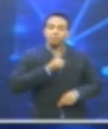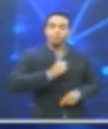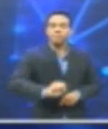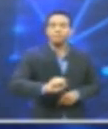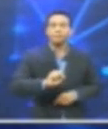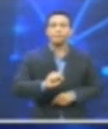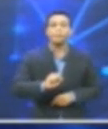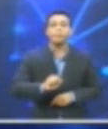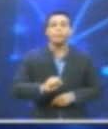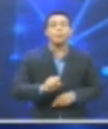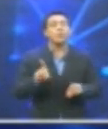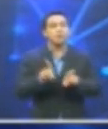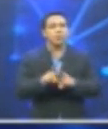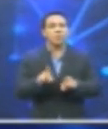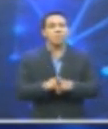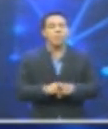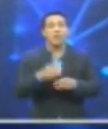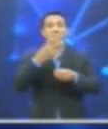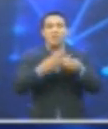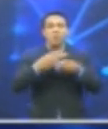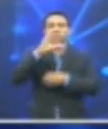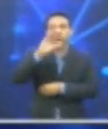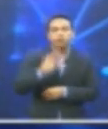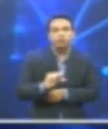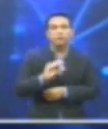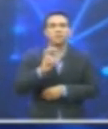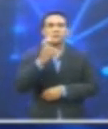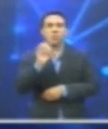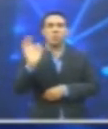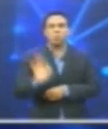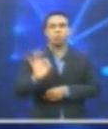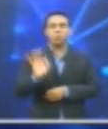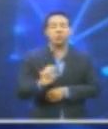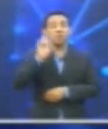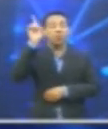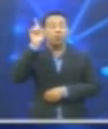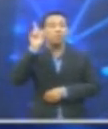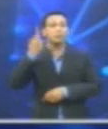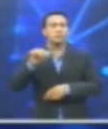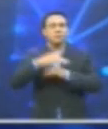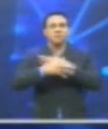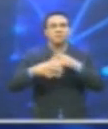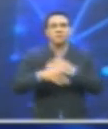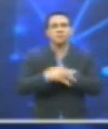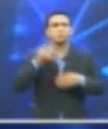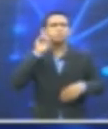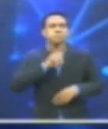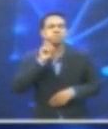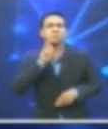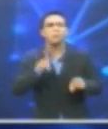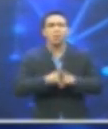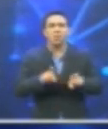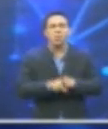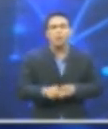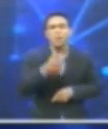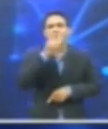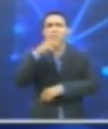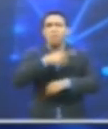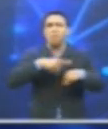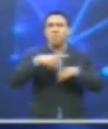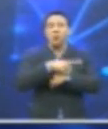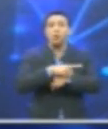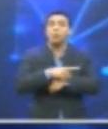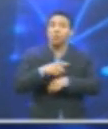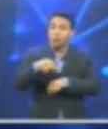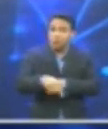até 50%. Foi que resolveu em Nova York, depois foi resolvido na Colômbia, e resolveu no